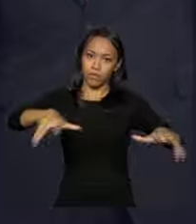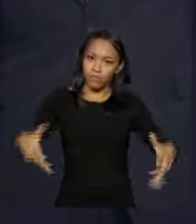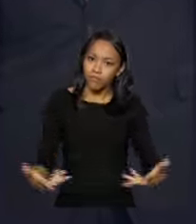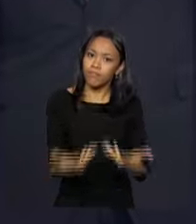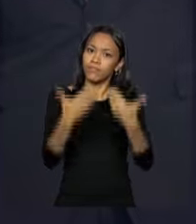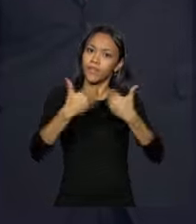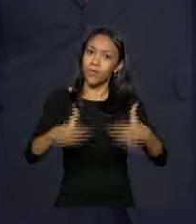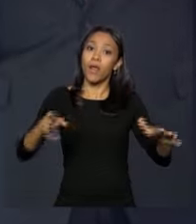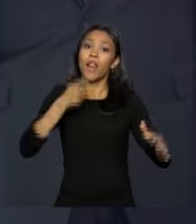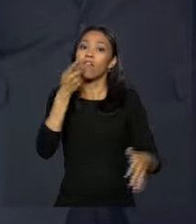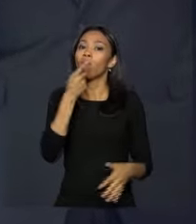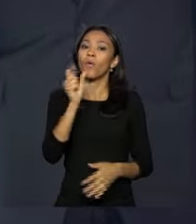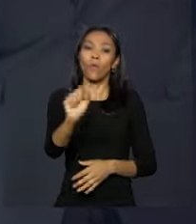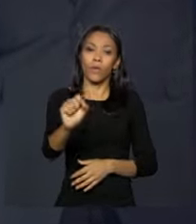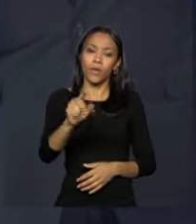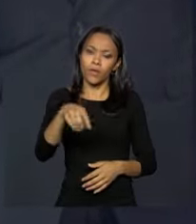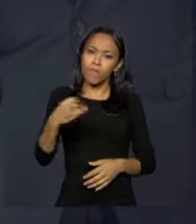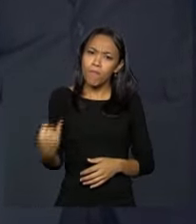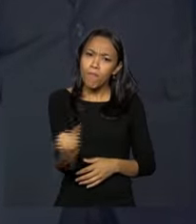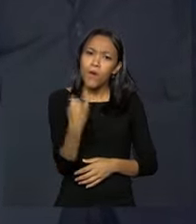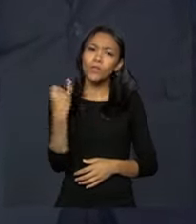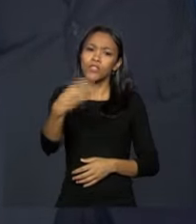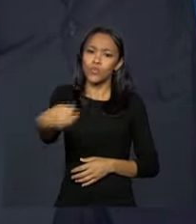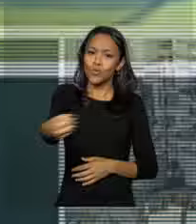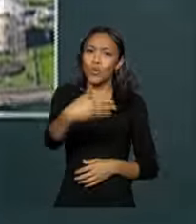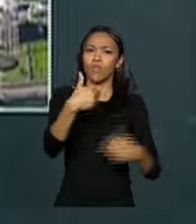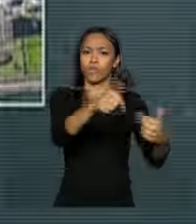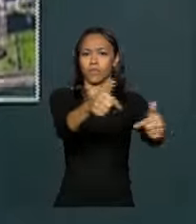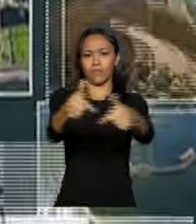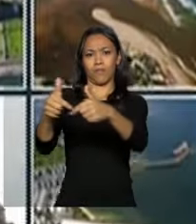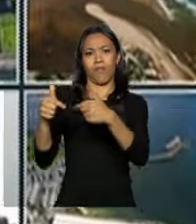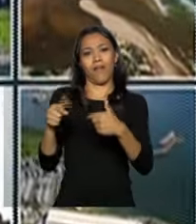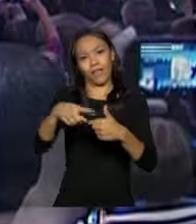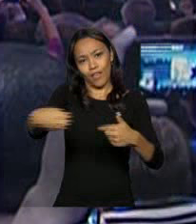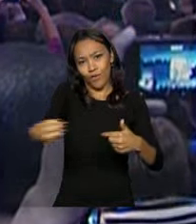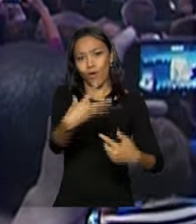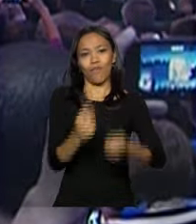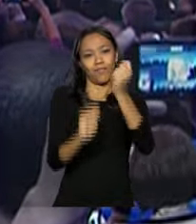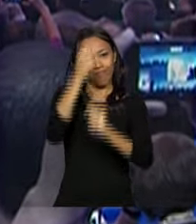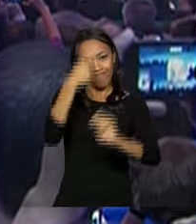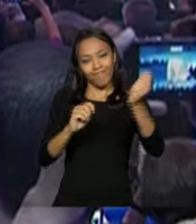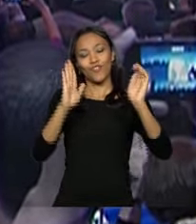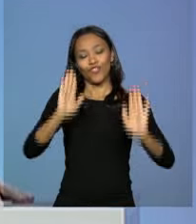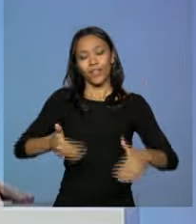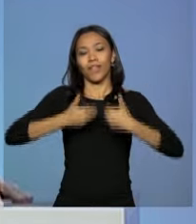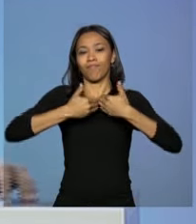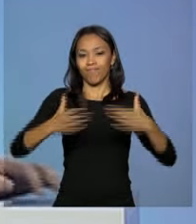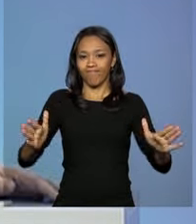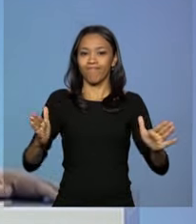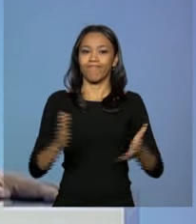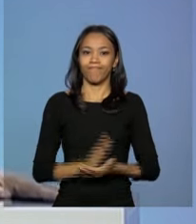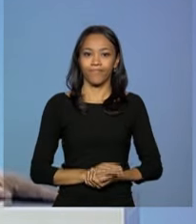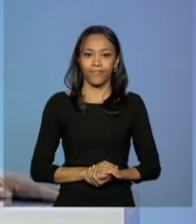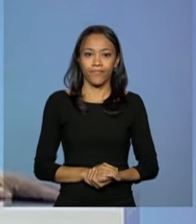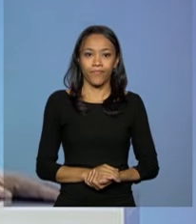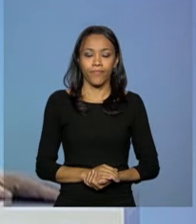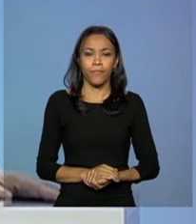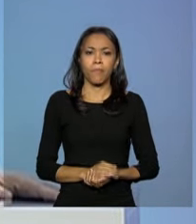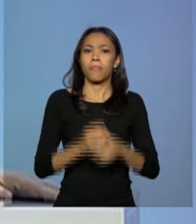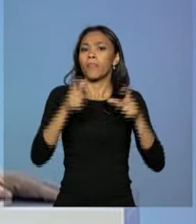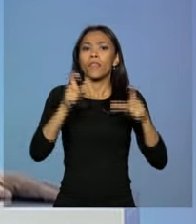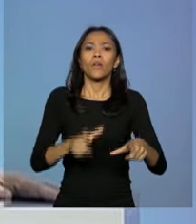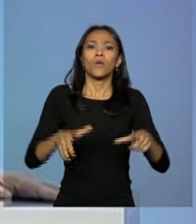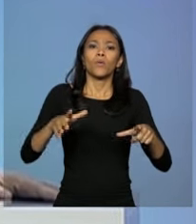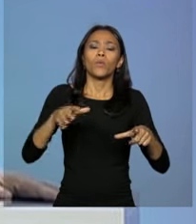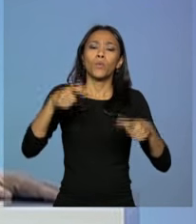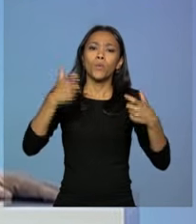inauguração. Ela destacou a importância dos novos empregos que a nova fábrica já está gerando. Uma região do país